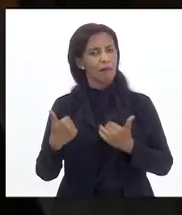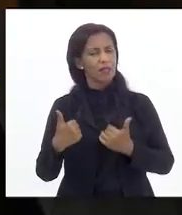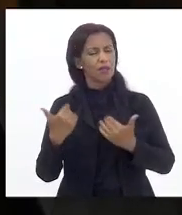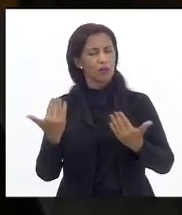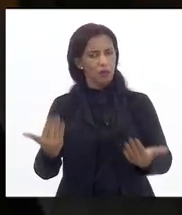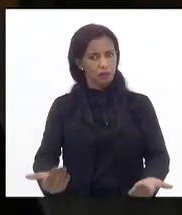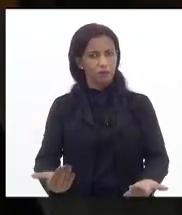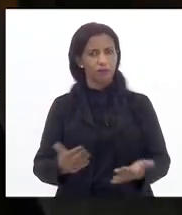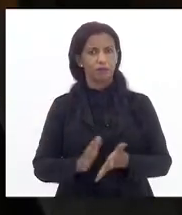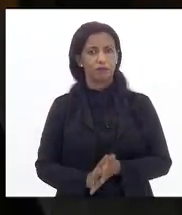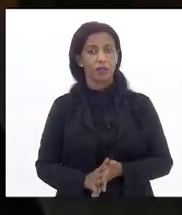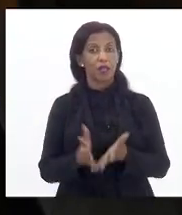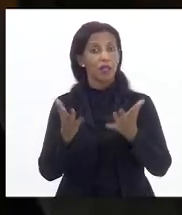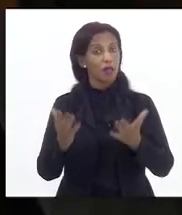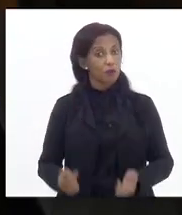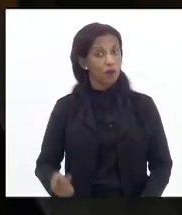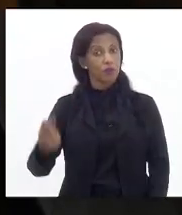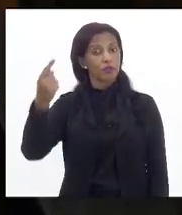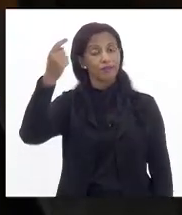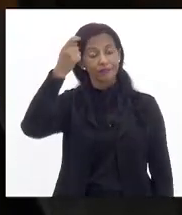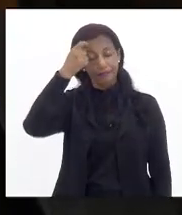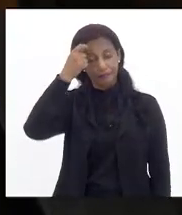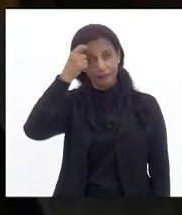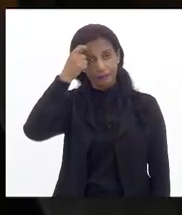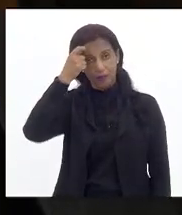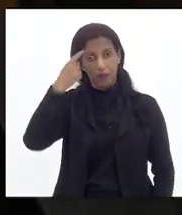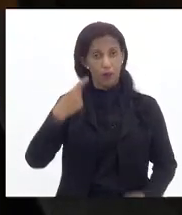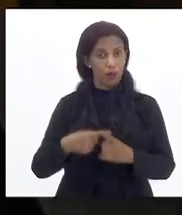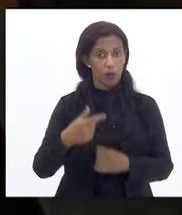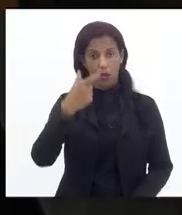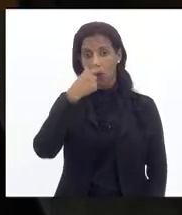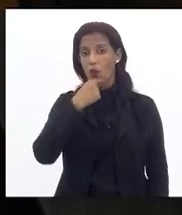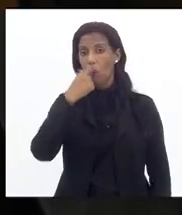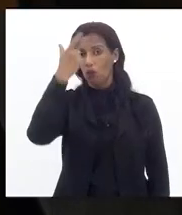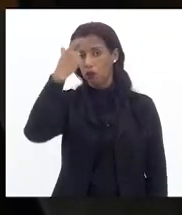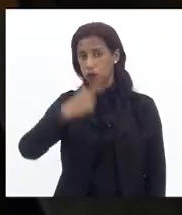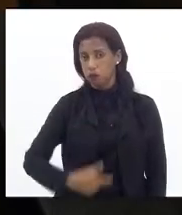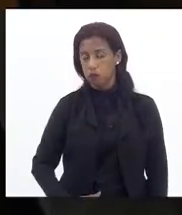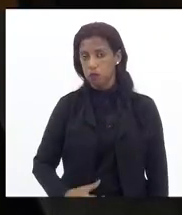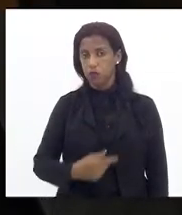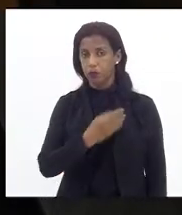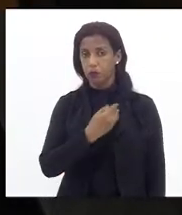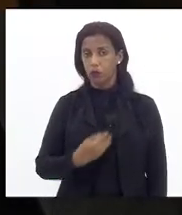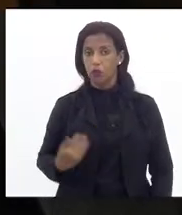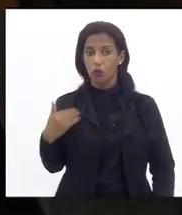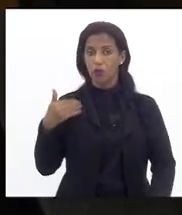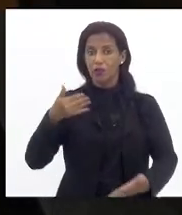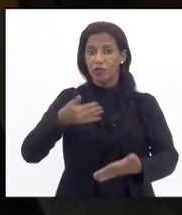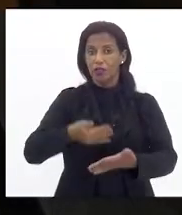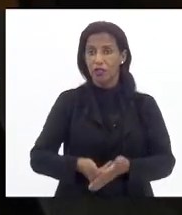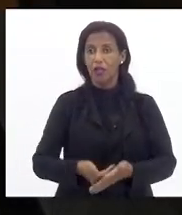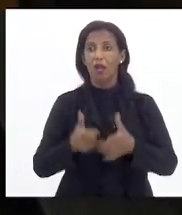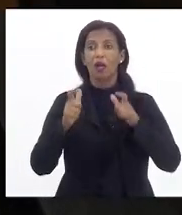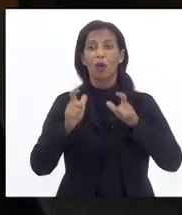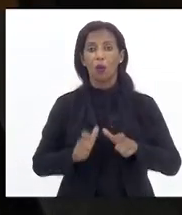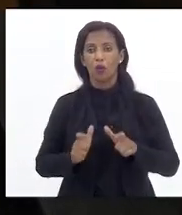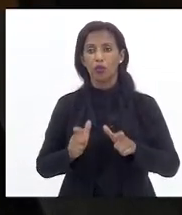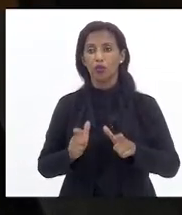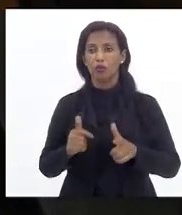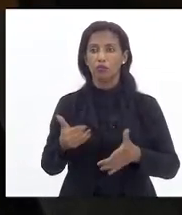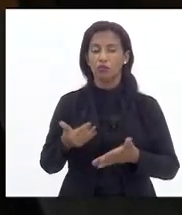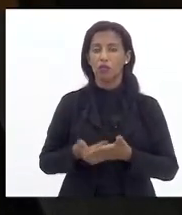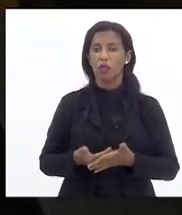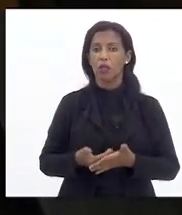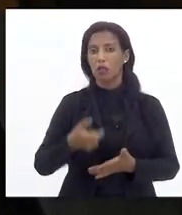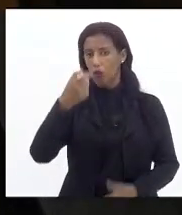dizer o seguinte vamos ter coerência porque o homem público ele só consegue chegar aonde que nós já chegamos